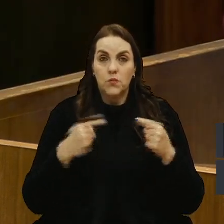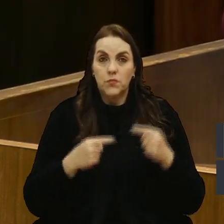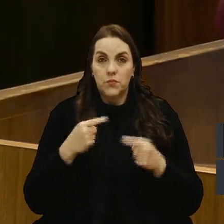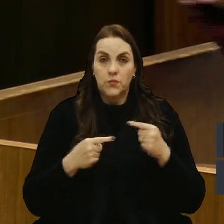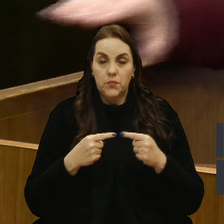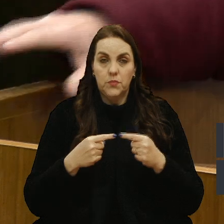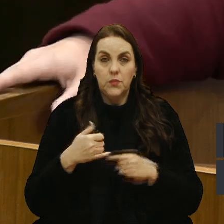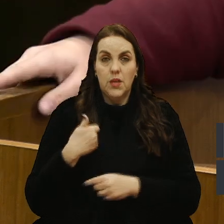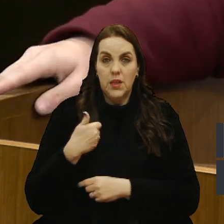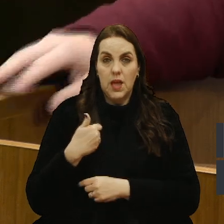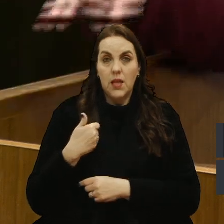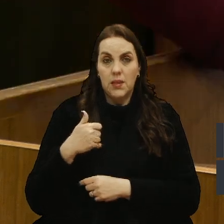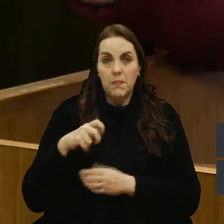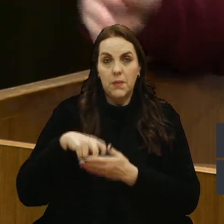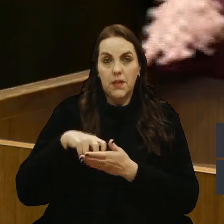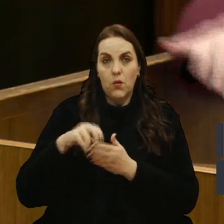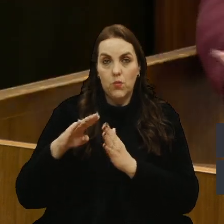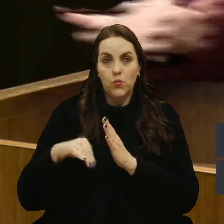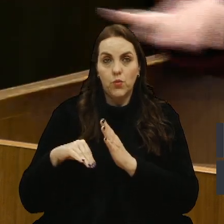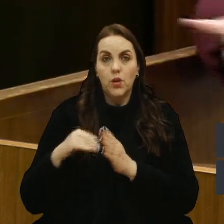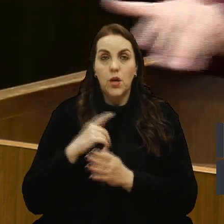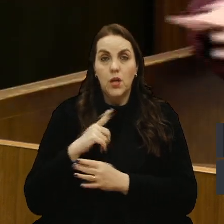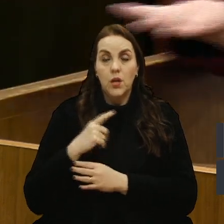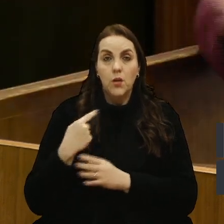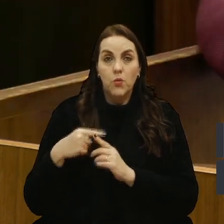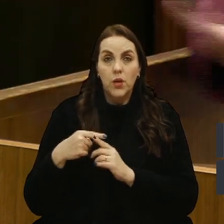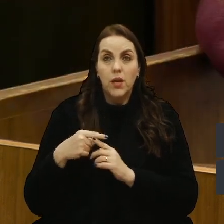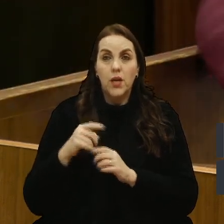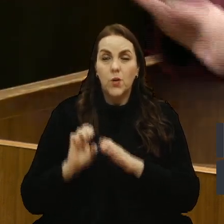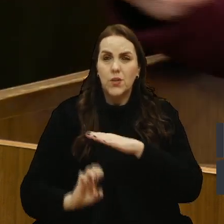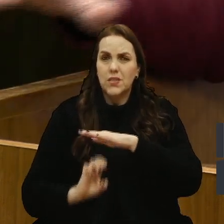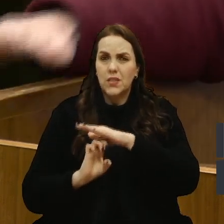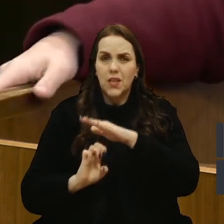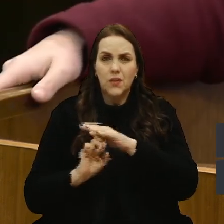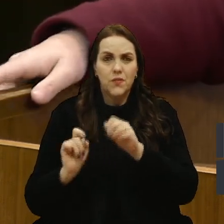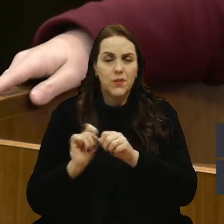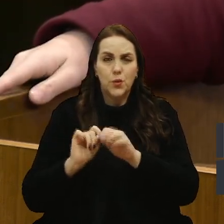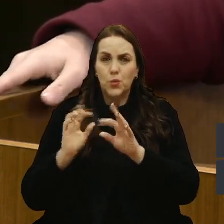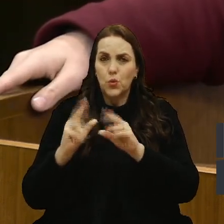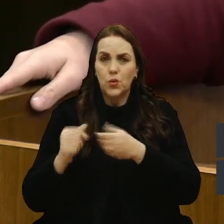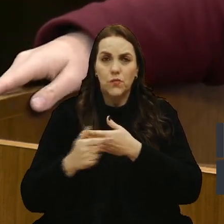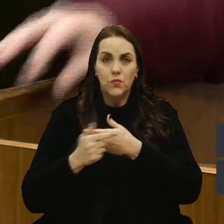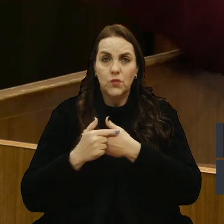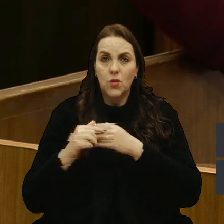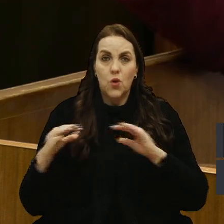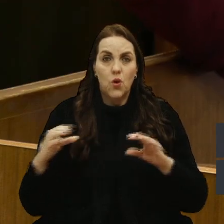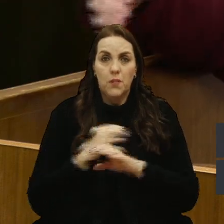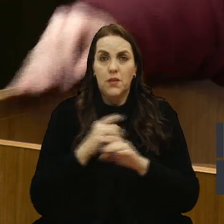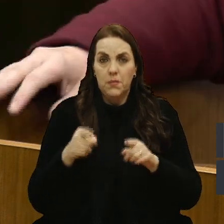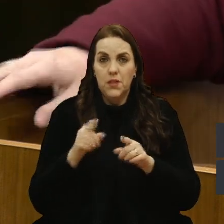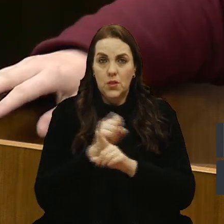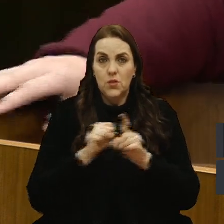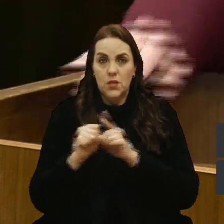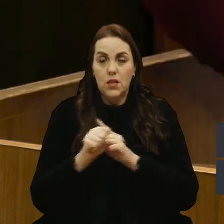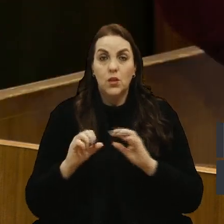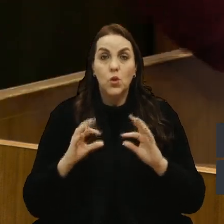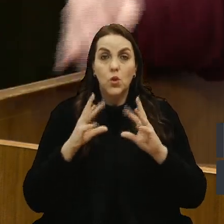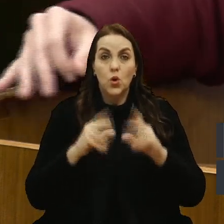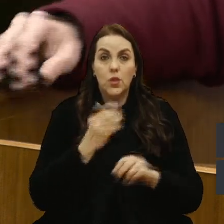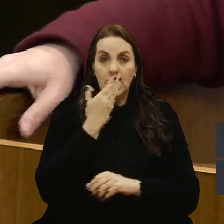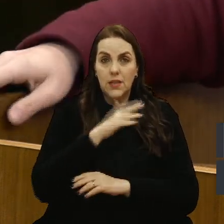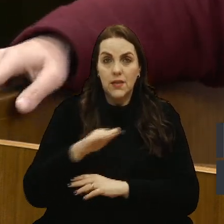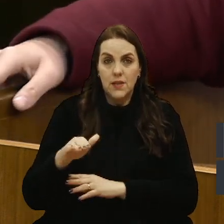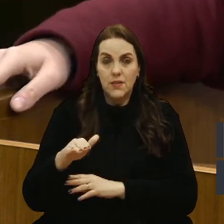maioridade penal se o Estado tivesse cumprindo seu papel totalmente e a sociedade. Toda criança, desde